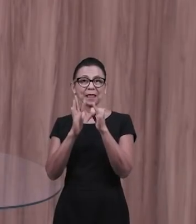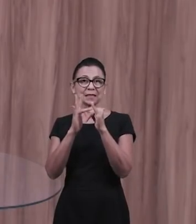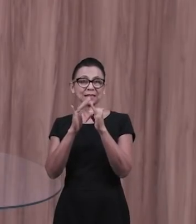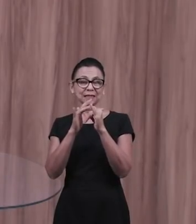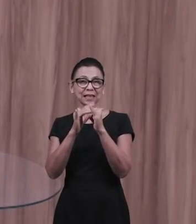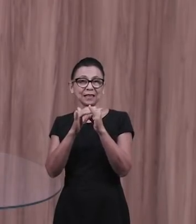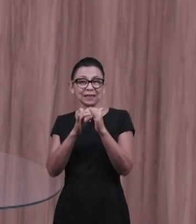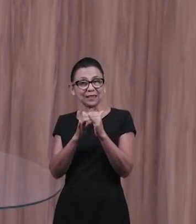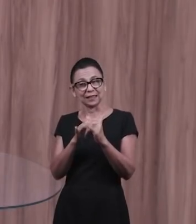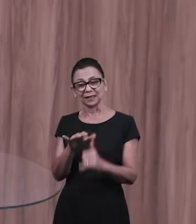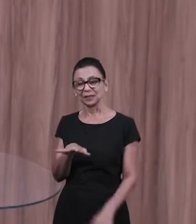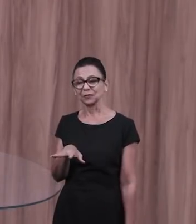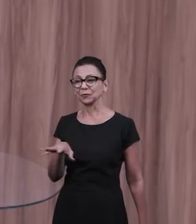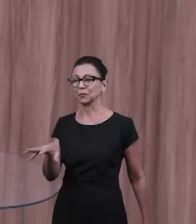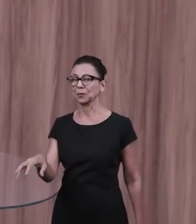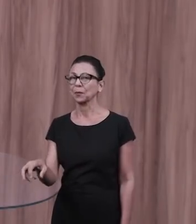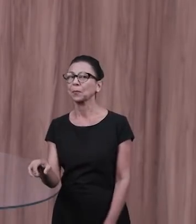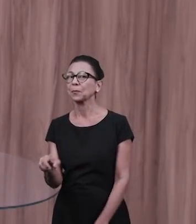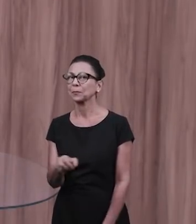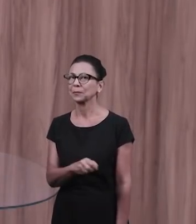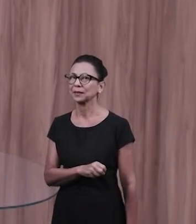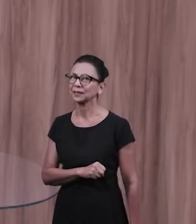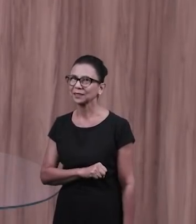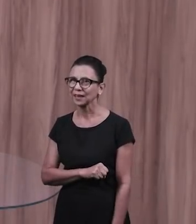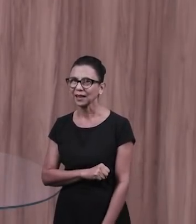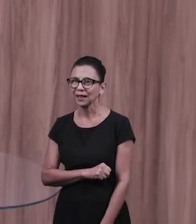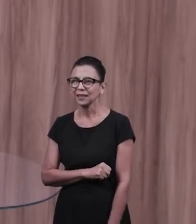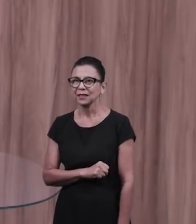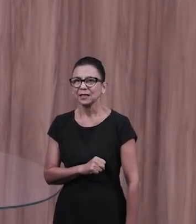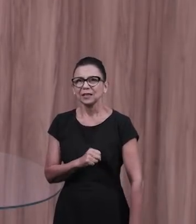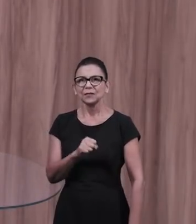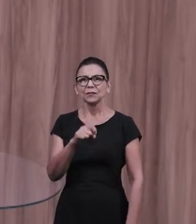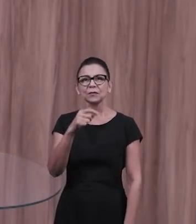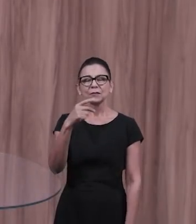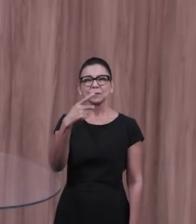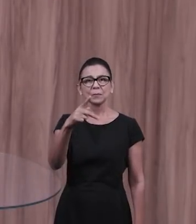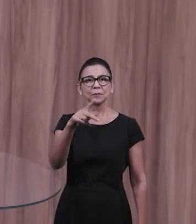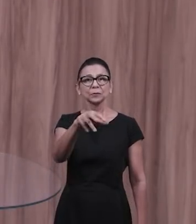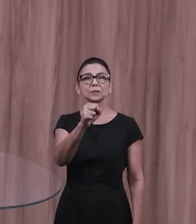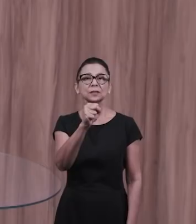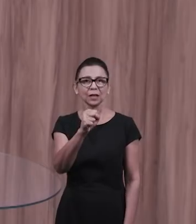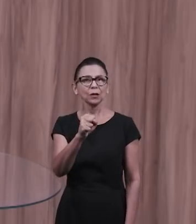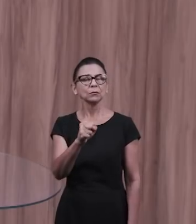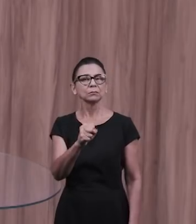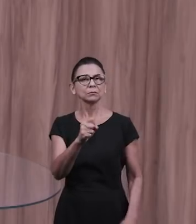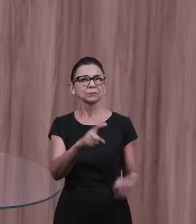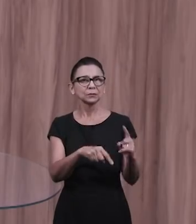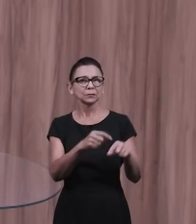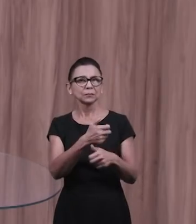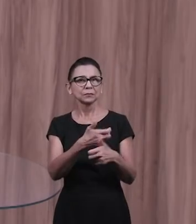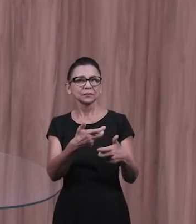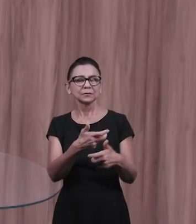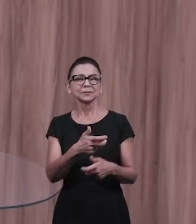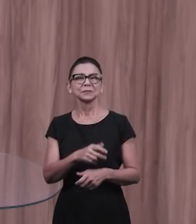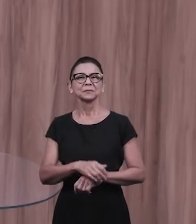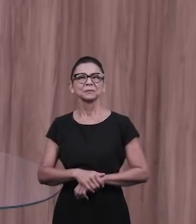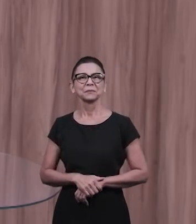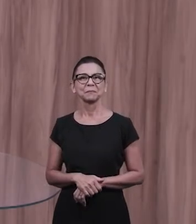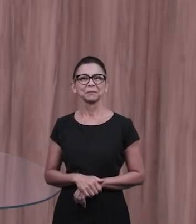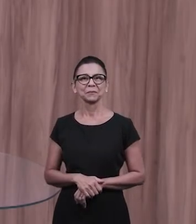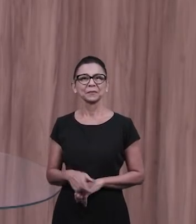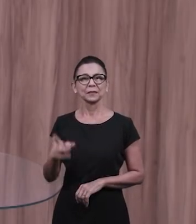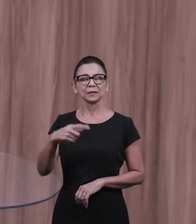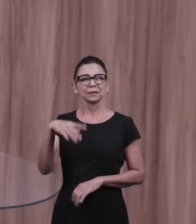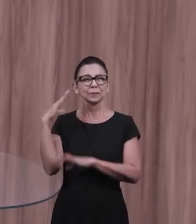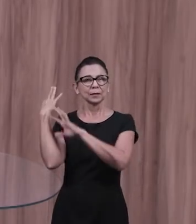e gostaria que você pegasse o seu instrumento para recordarmos juntinhos. O louvor vem